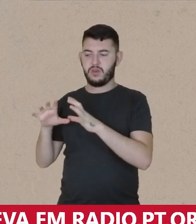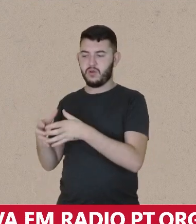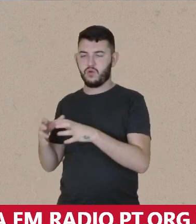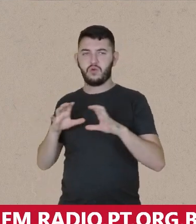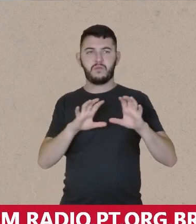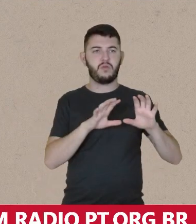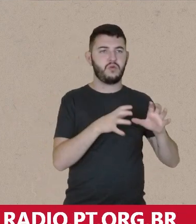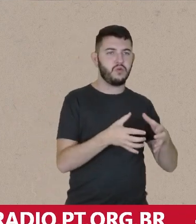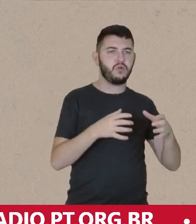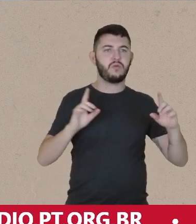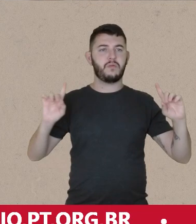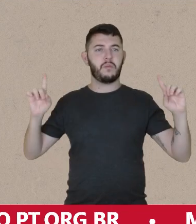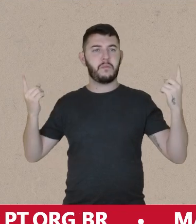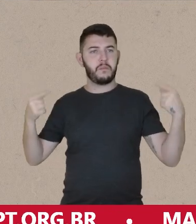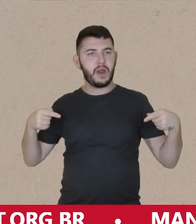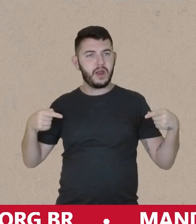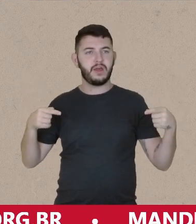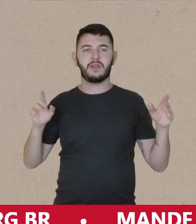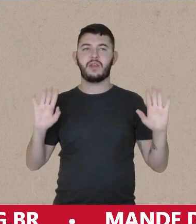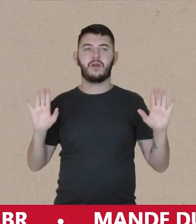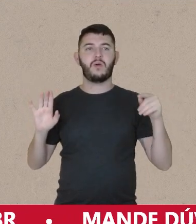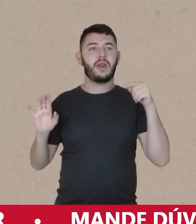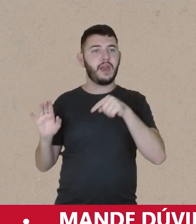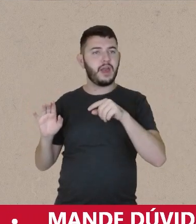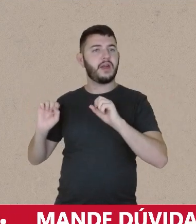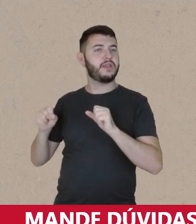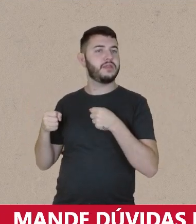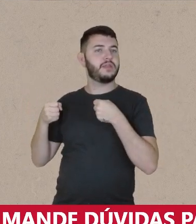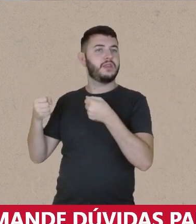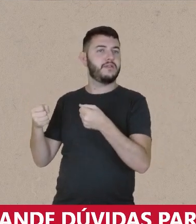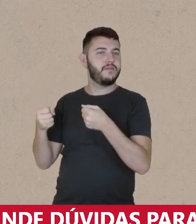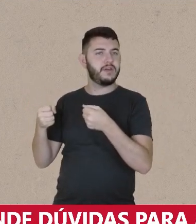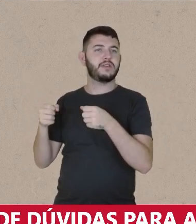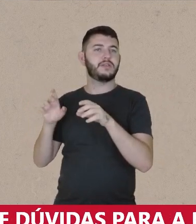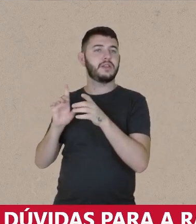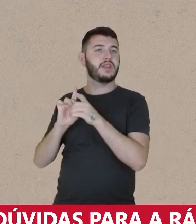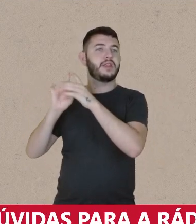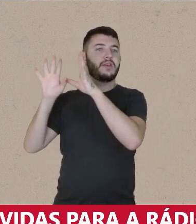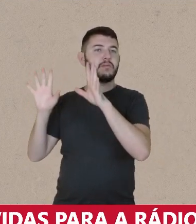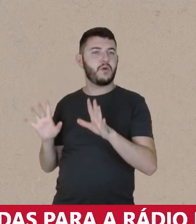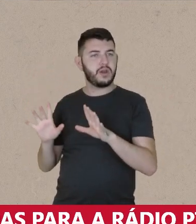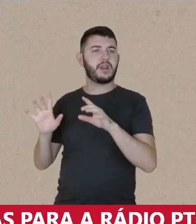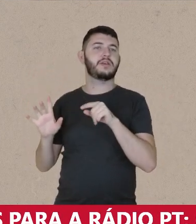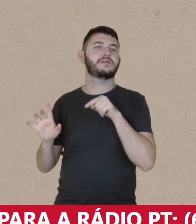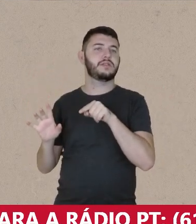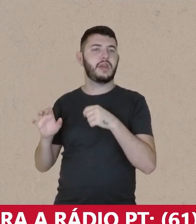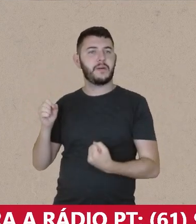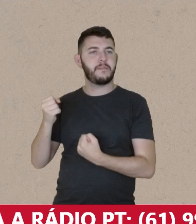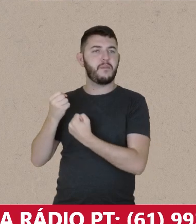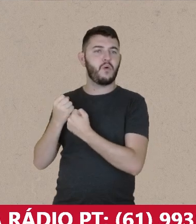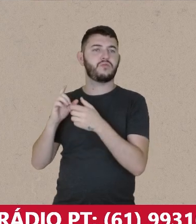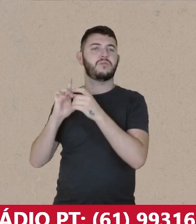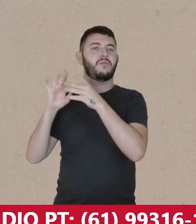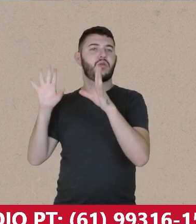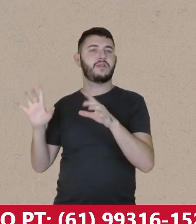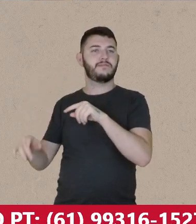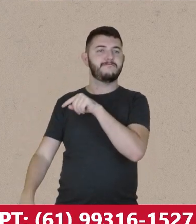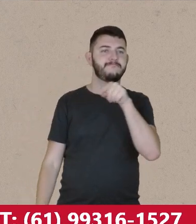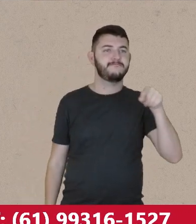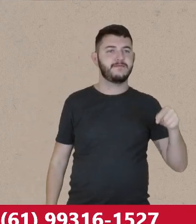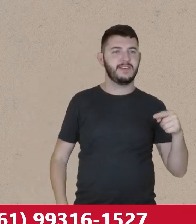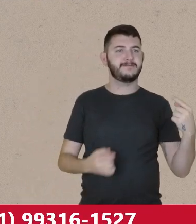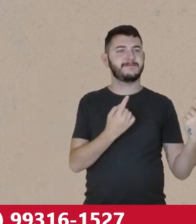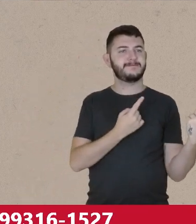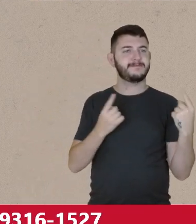entre a democracia, a defesa da democracia e o ataque à democracia. Então, no dia de hoje, a gente conversar,